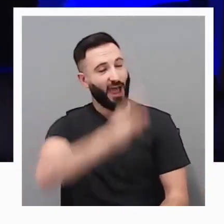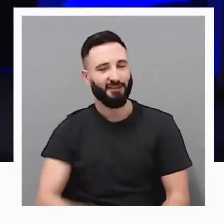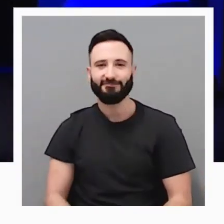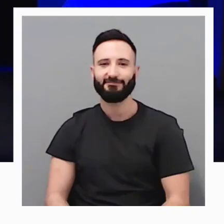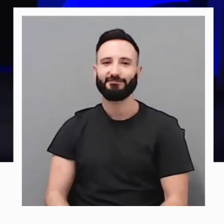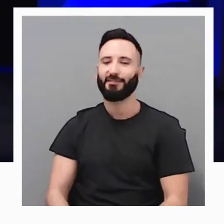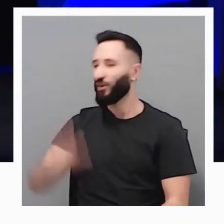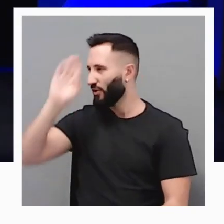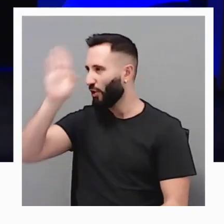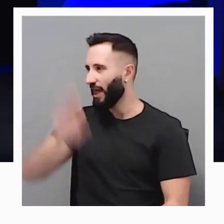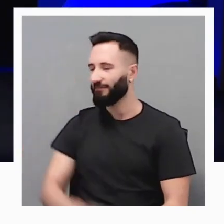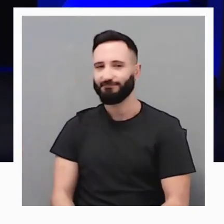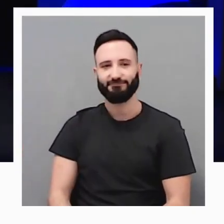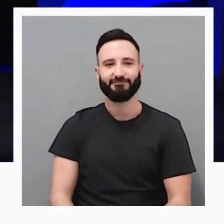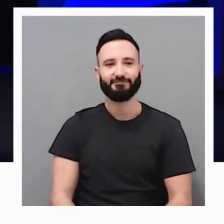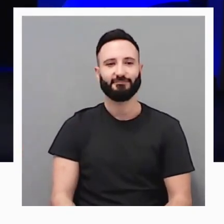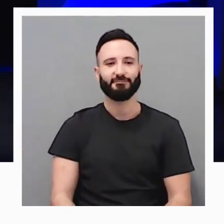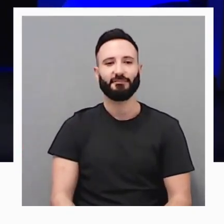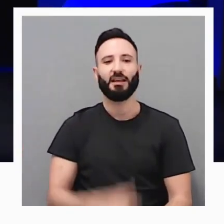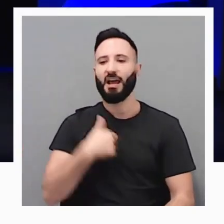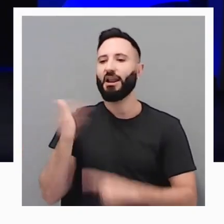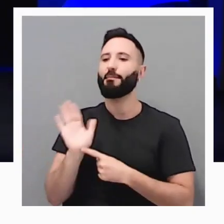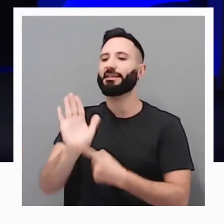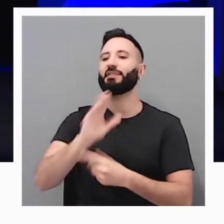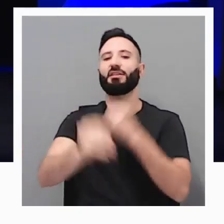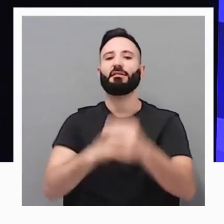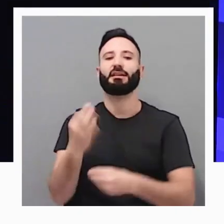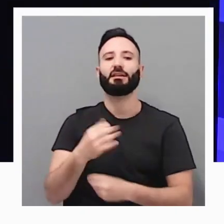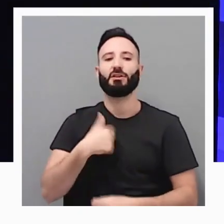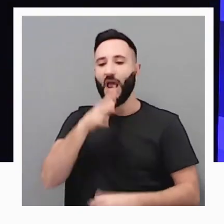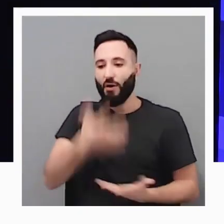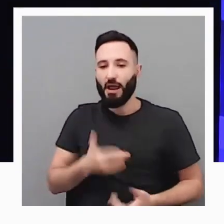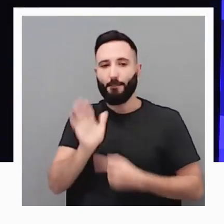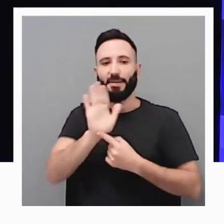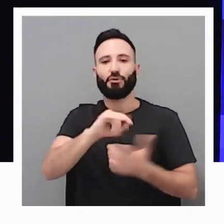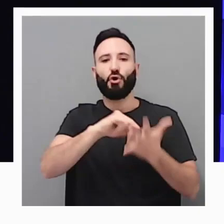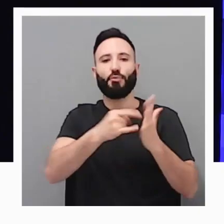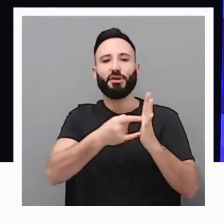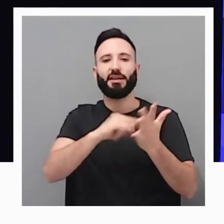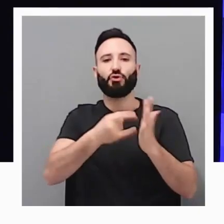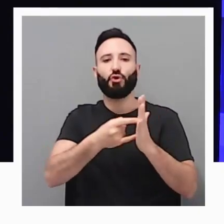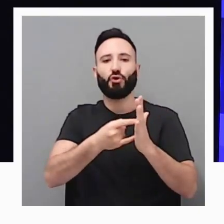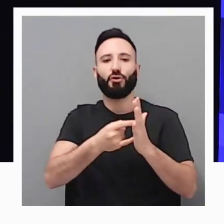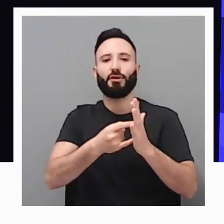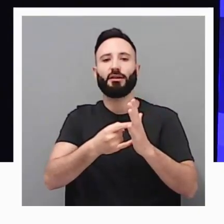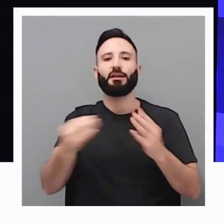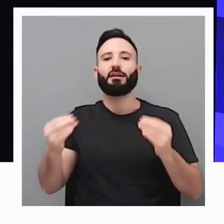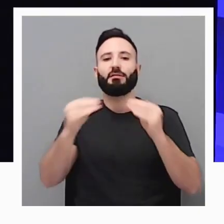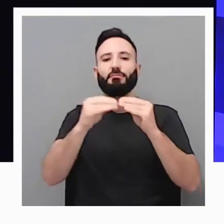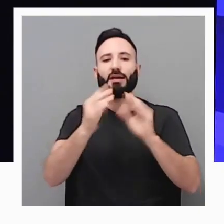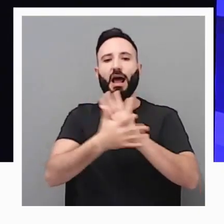tarde. Que vamos apresentar aqui? Vamos apresentar um projeto de intervenção comunitária, um projeto